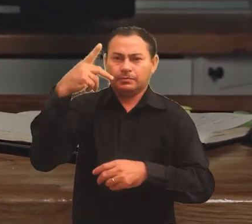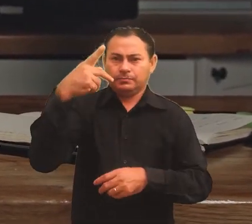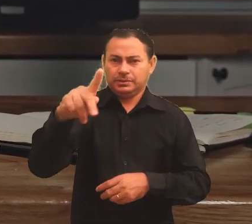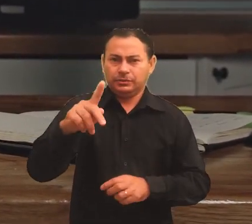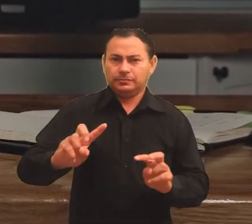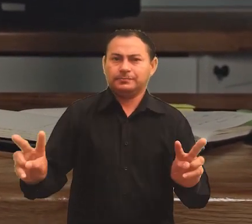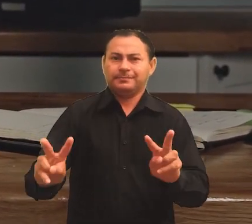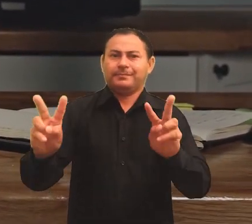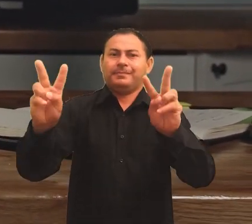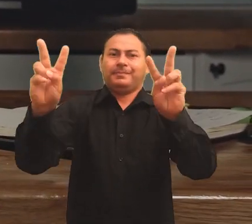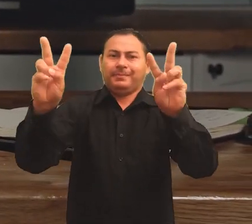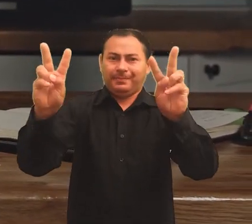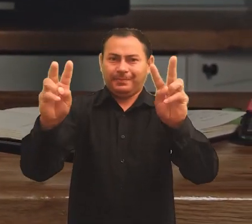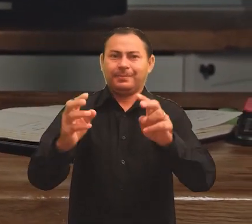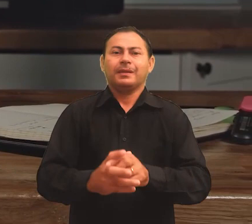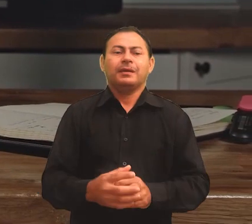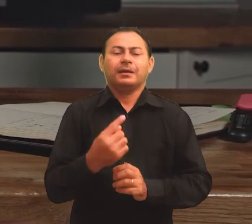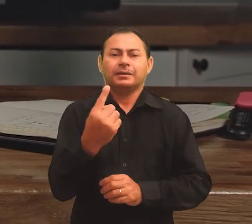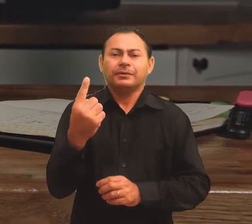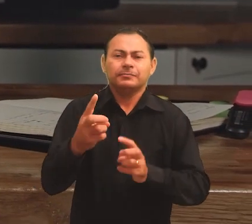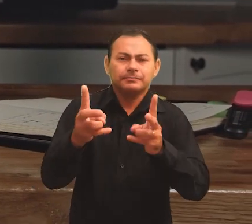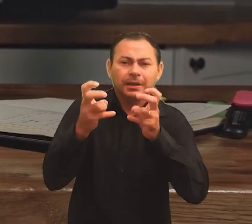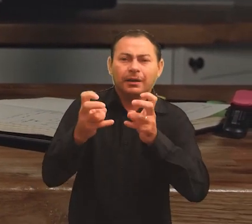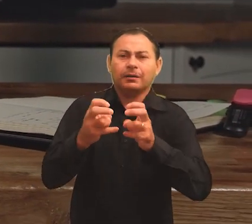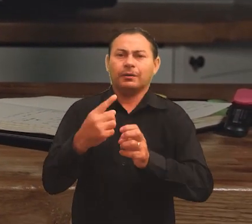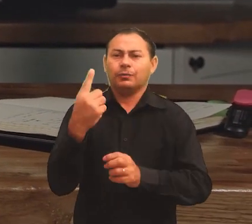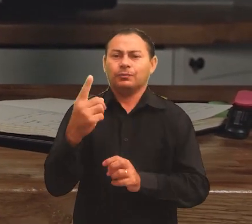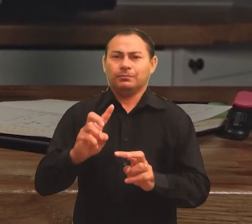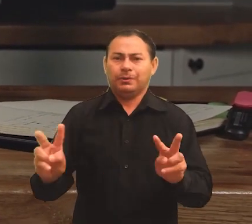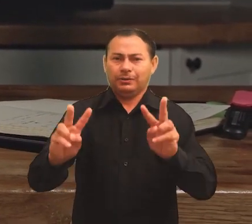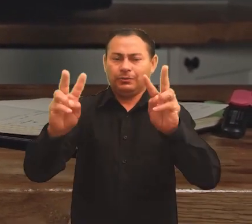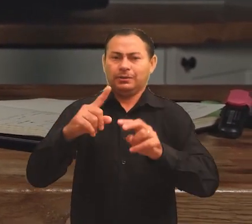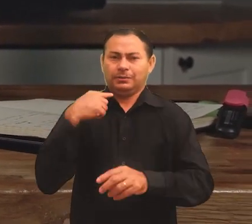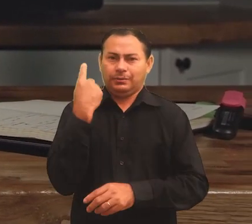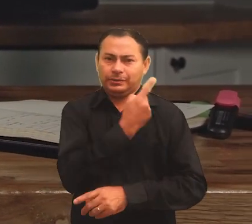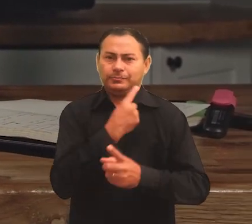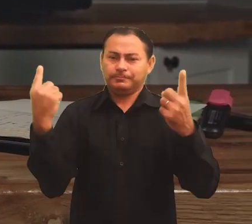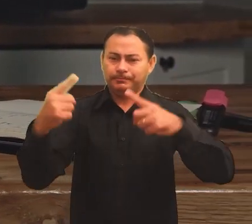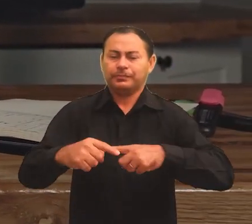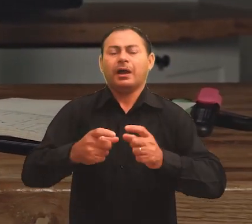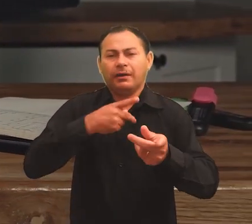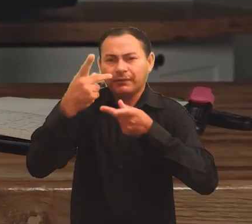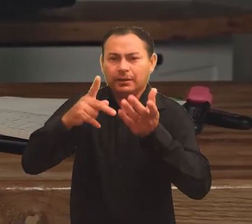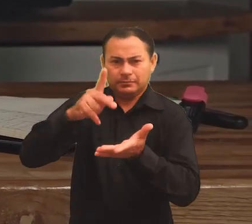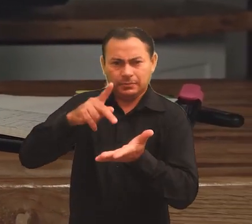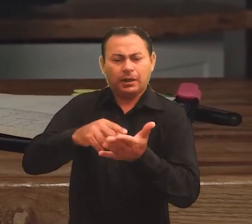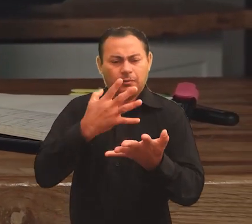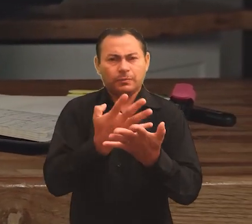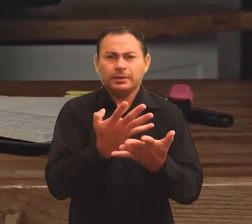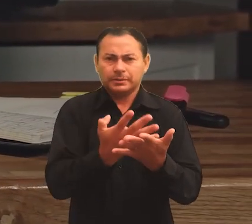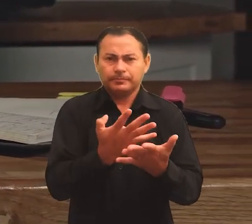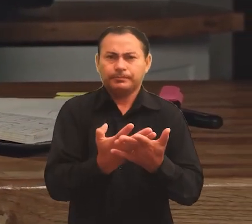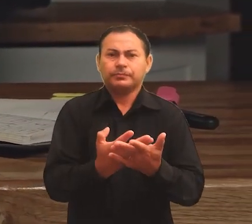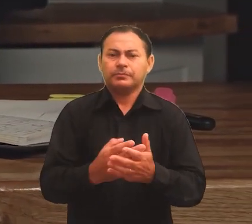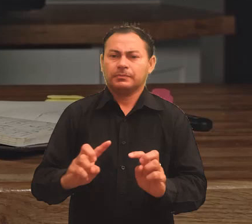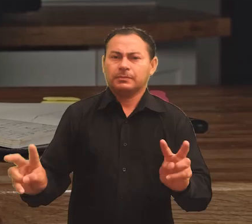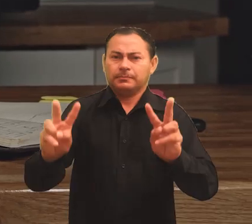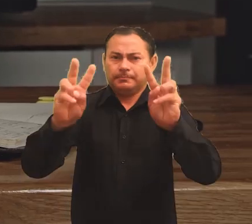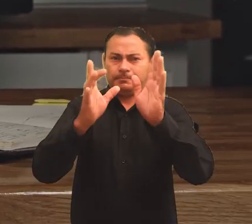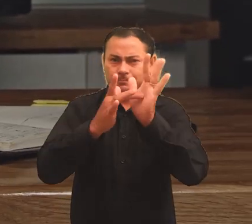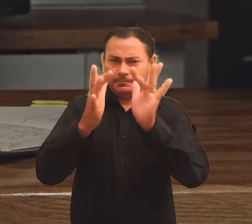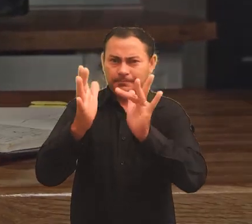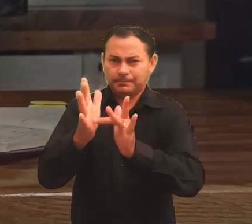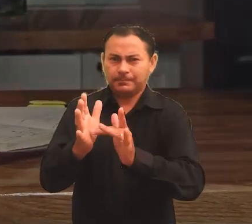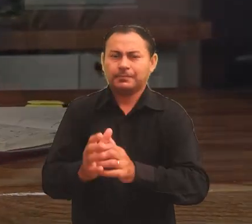os seus valores. Cada vez que identificamos um deles, somos desafiados a confessar os valores